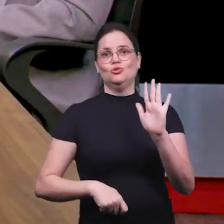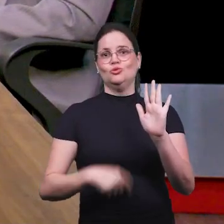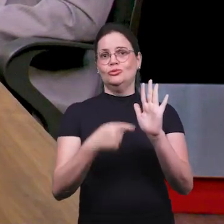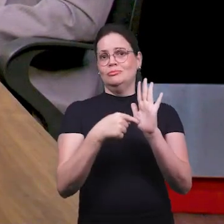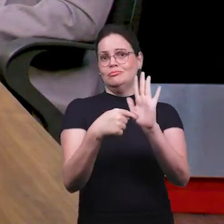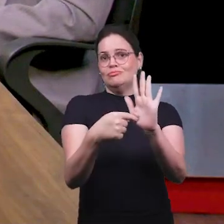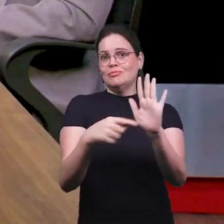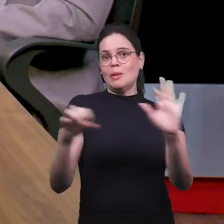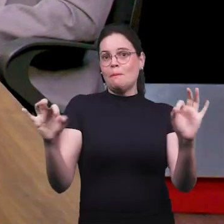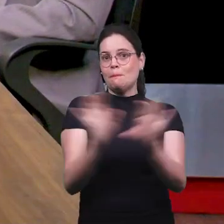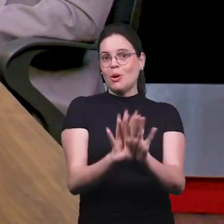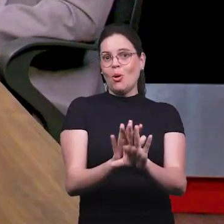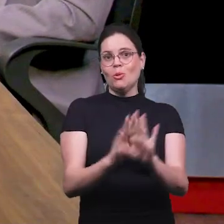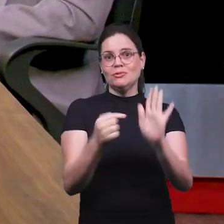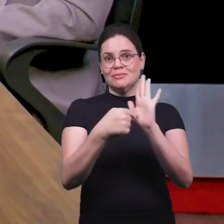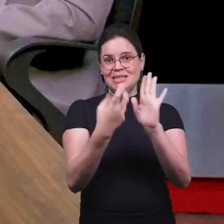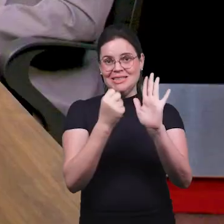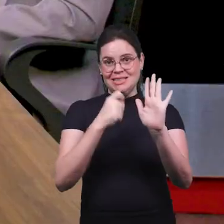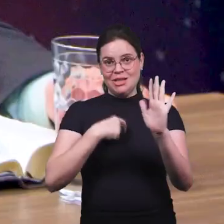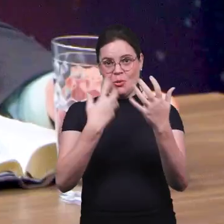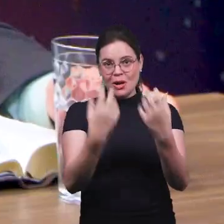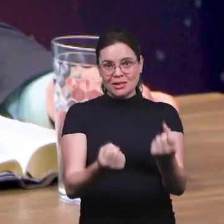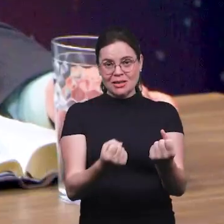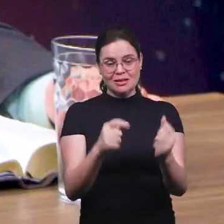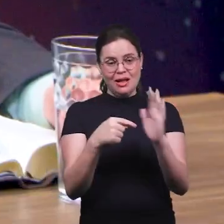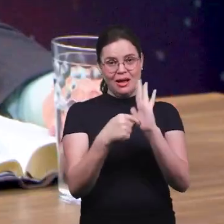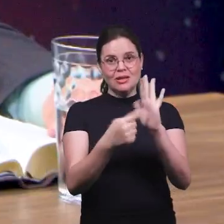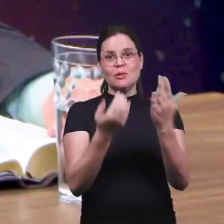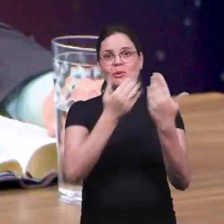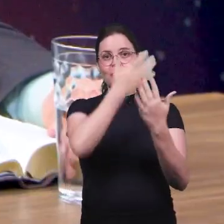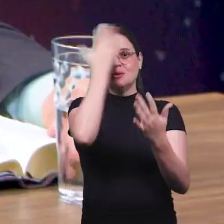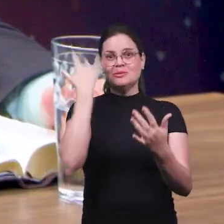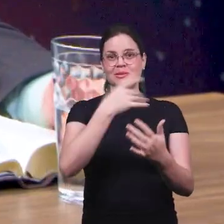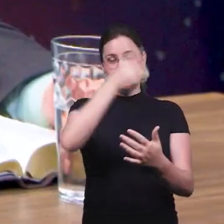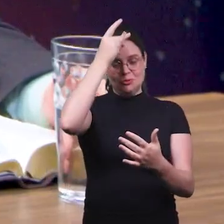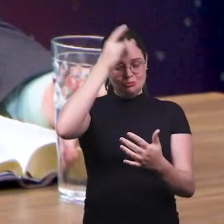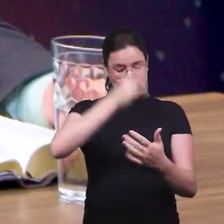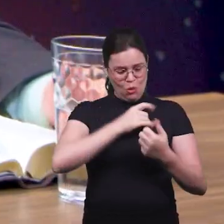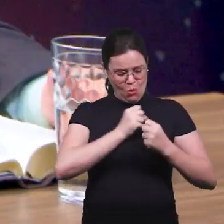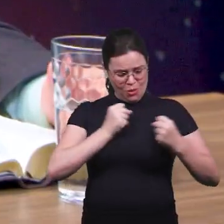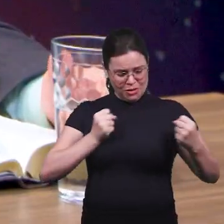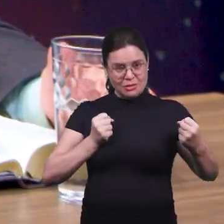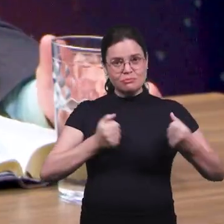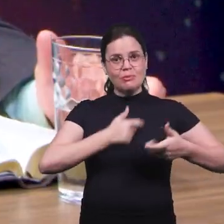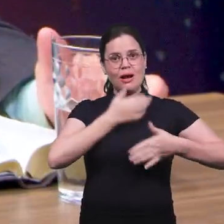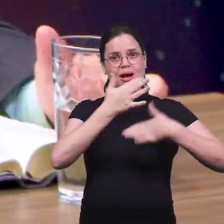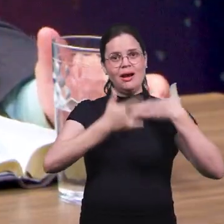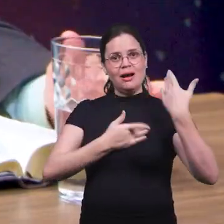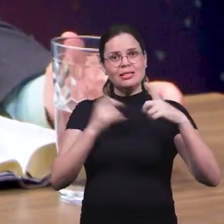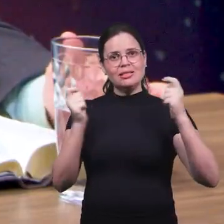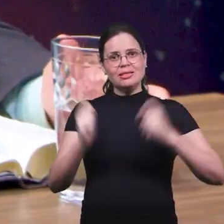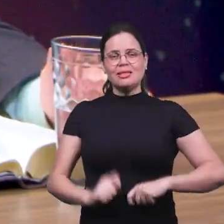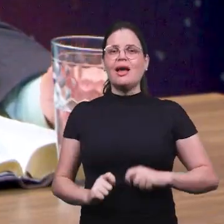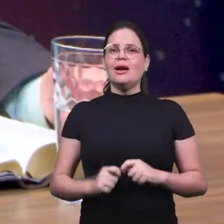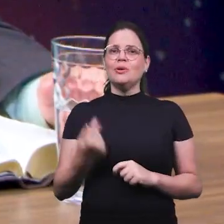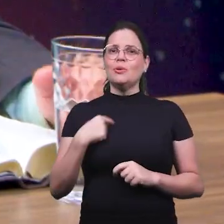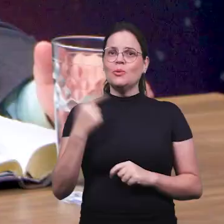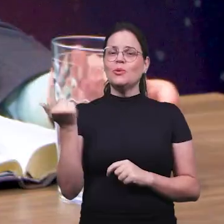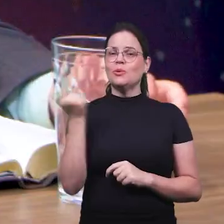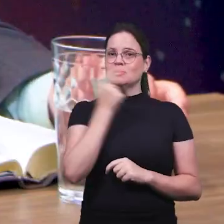herança. Né? Aí você pega muitas pessoas e às vezes até a própria religião